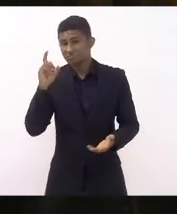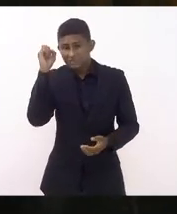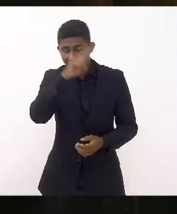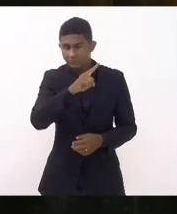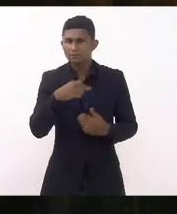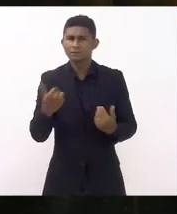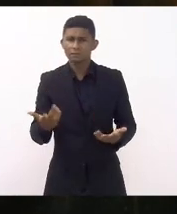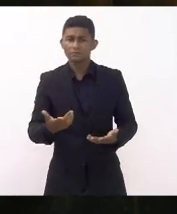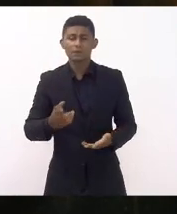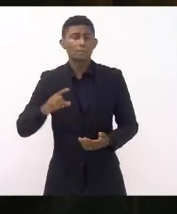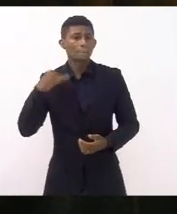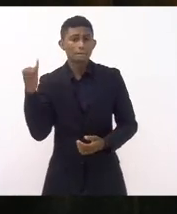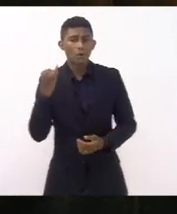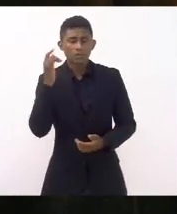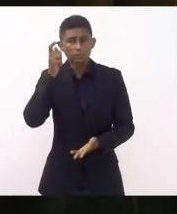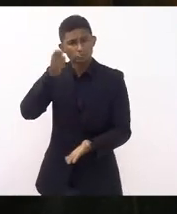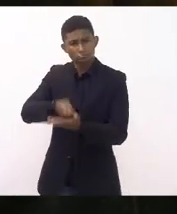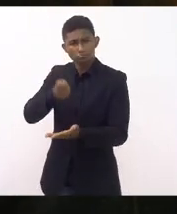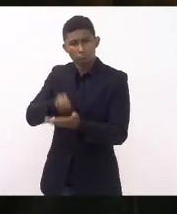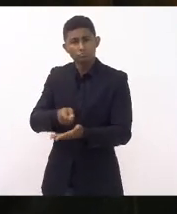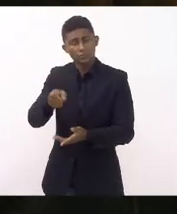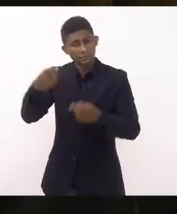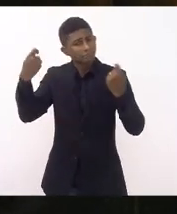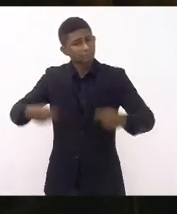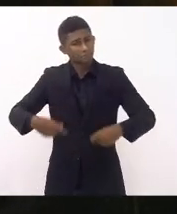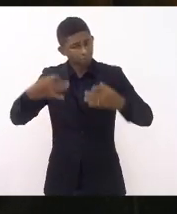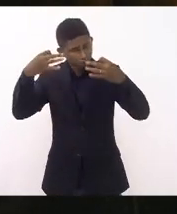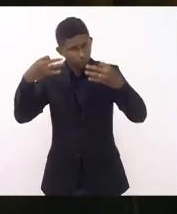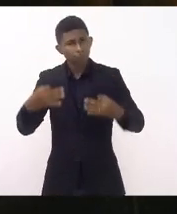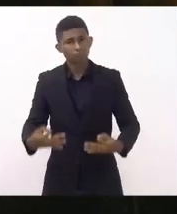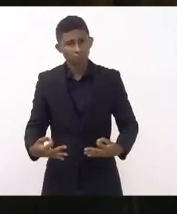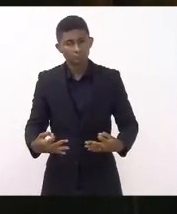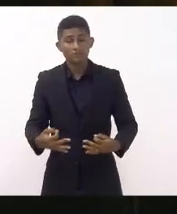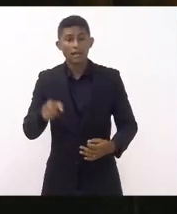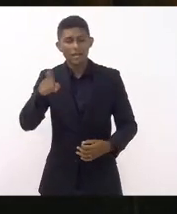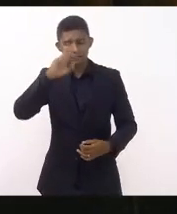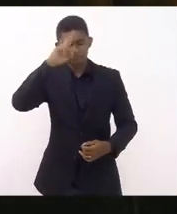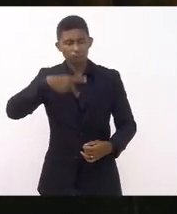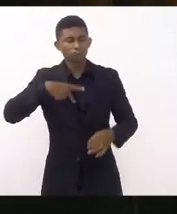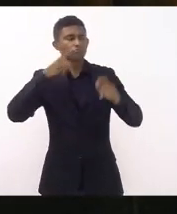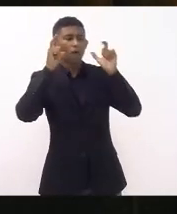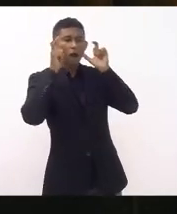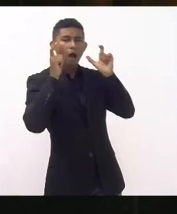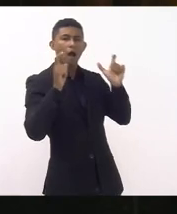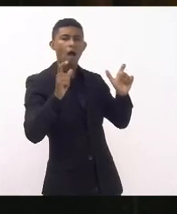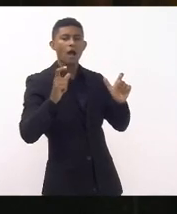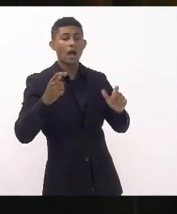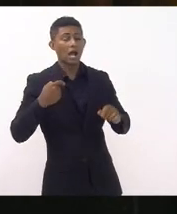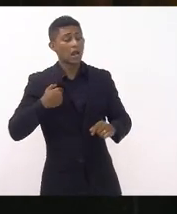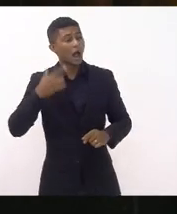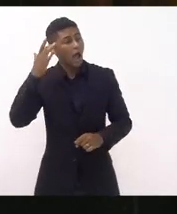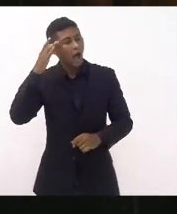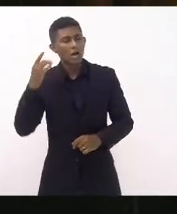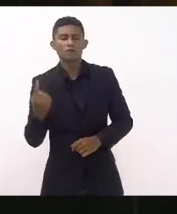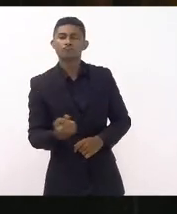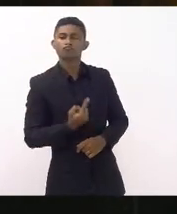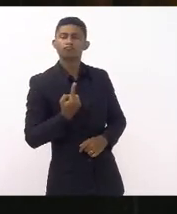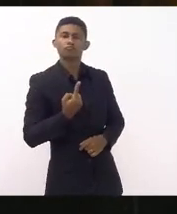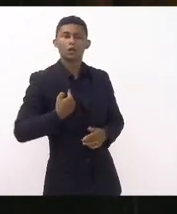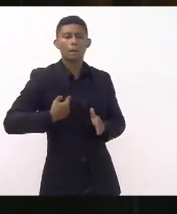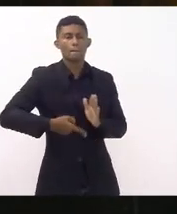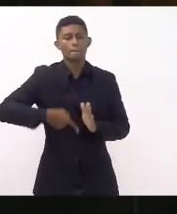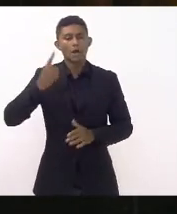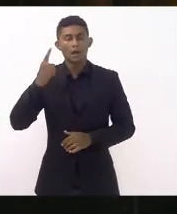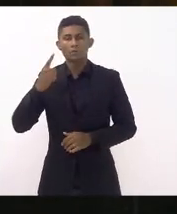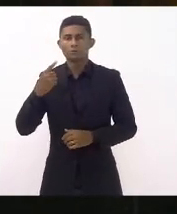é fundamental neste processo, onde os interesses pessoais vêm em primeiro lugar e deixam da